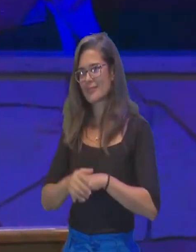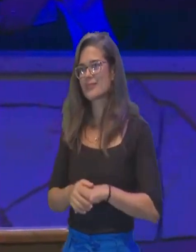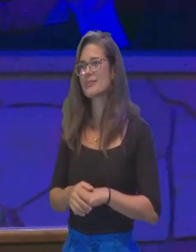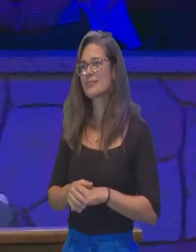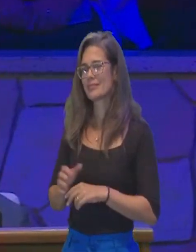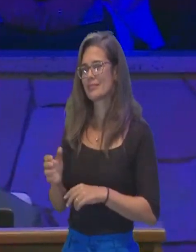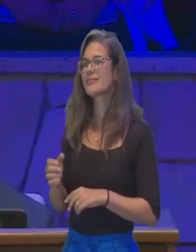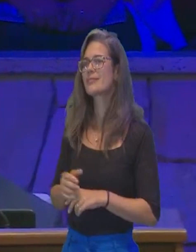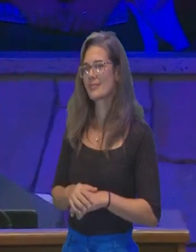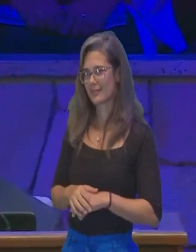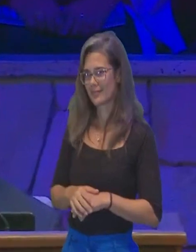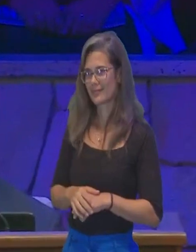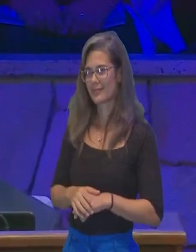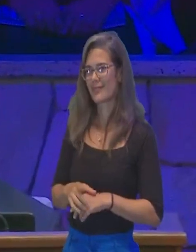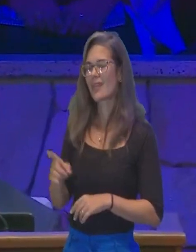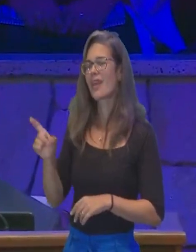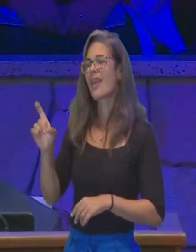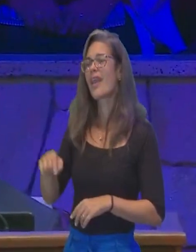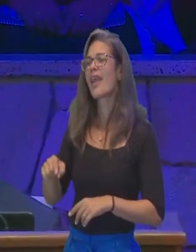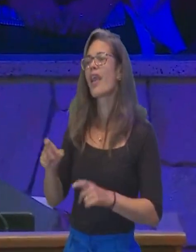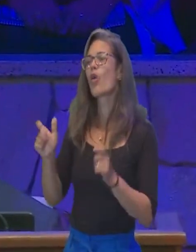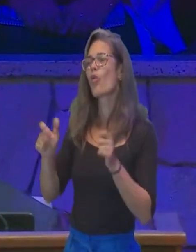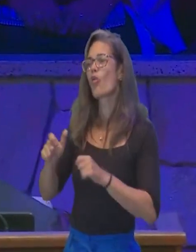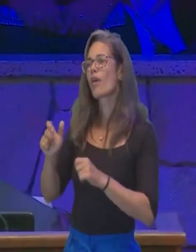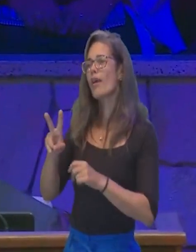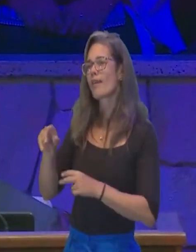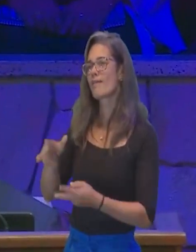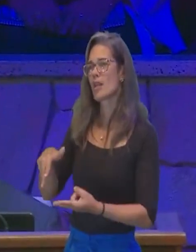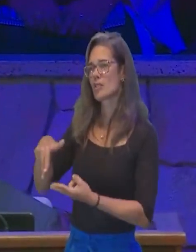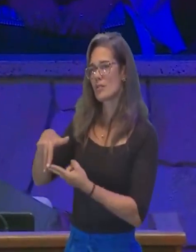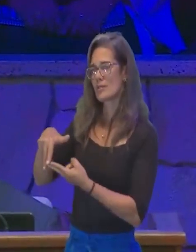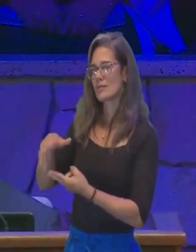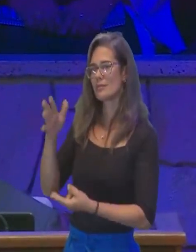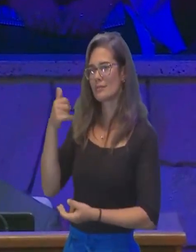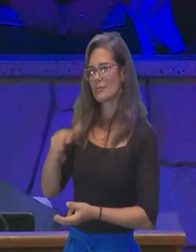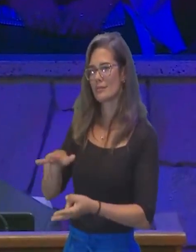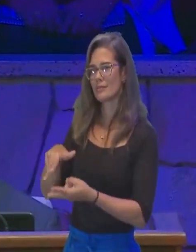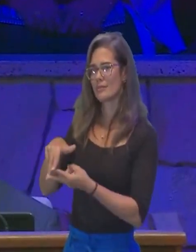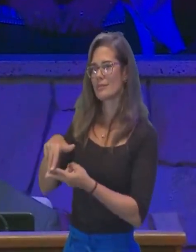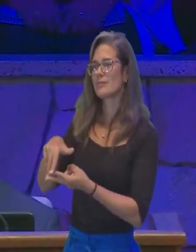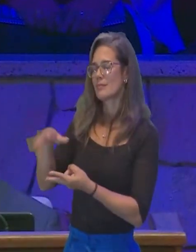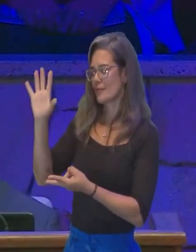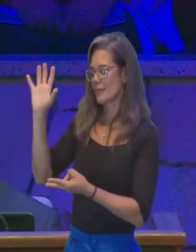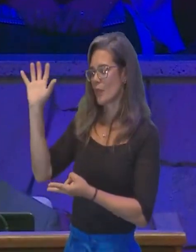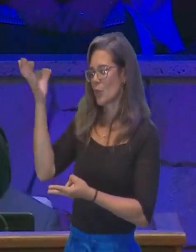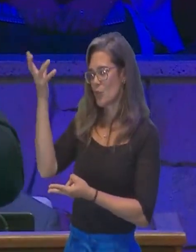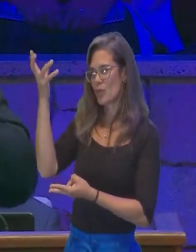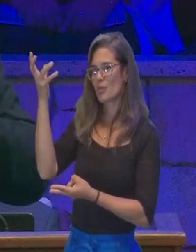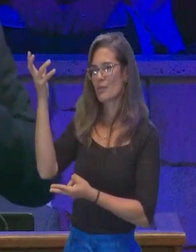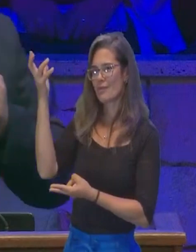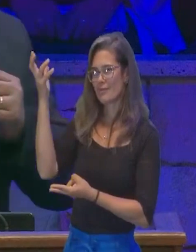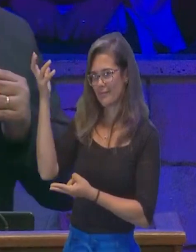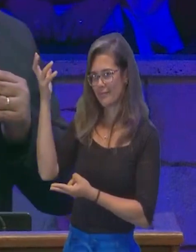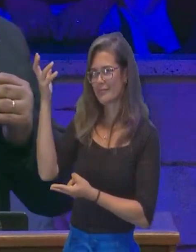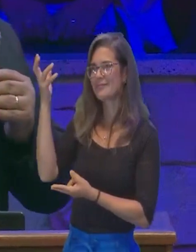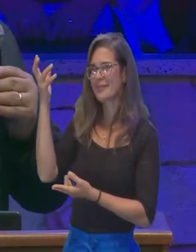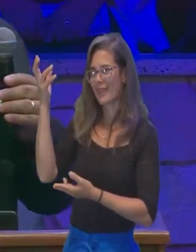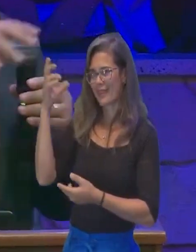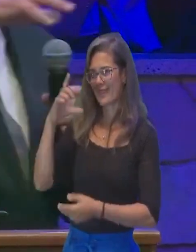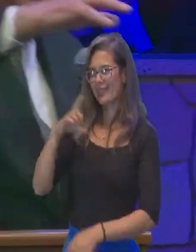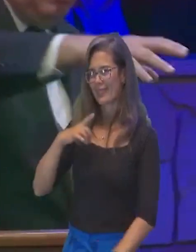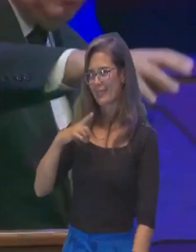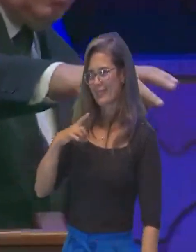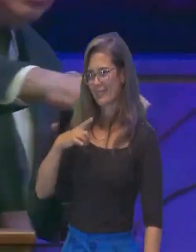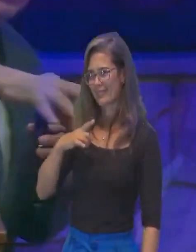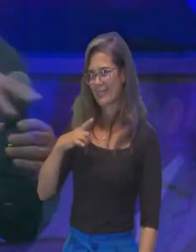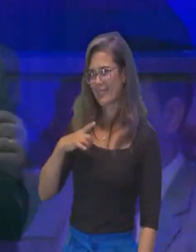sombra, serve como refrigério, como para descanso daqueles que estão caminhando pelo deserto. Impressionante que no deserto da nossa vida, às vezes